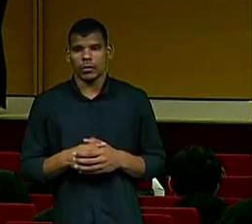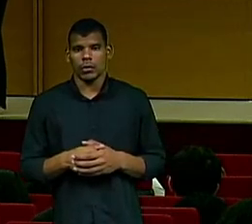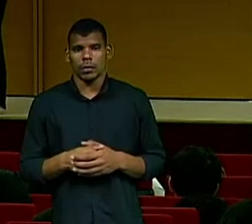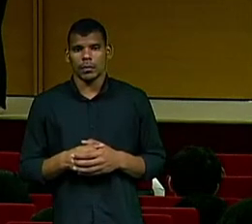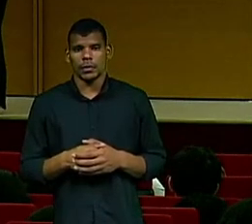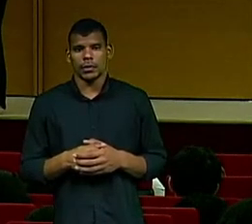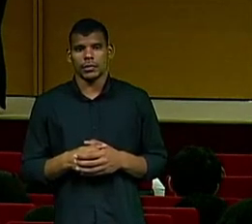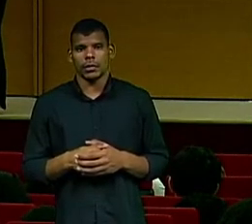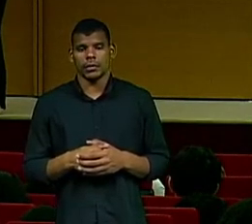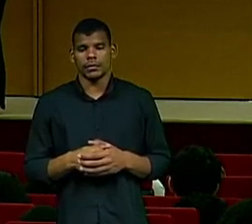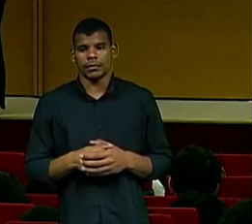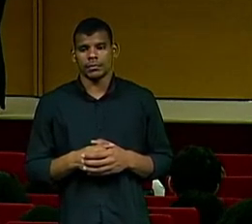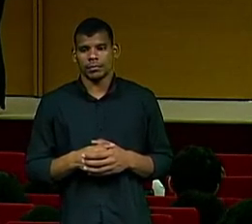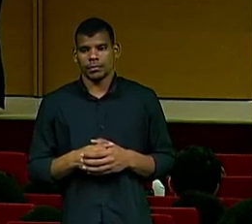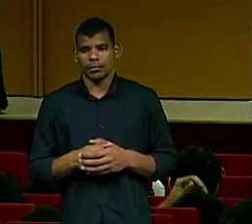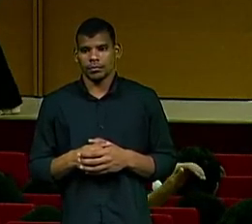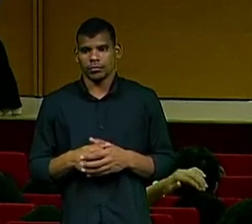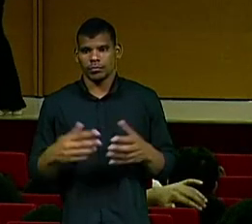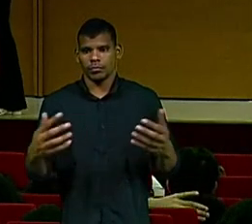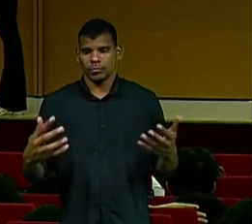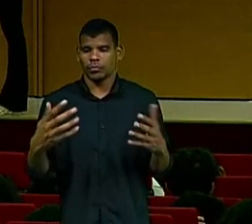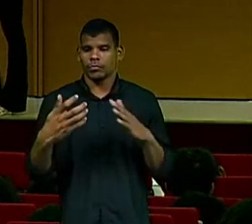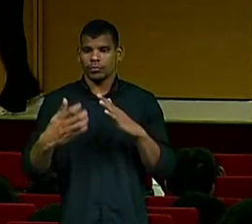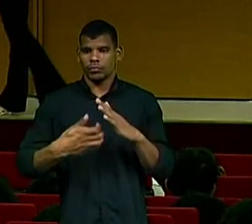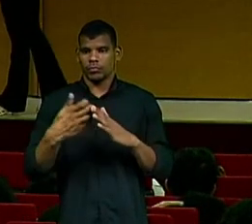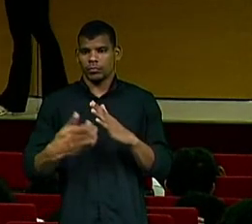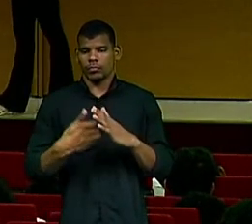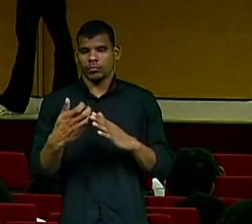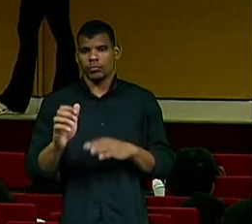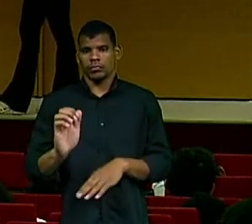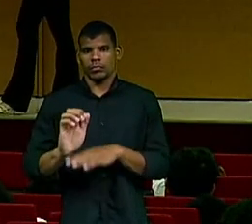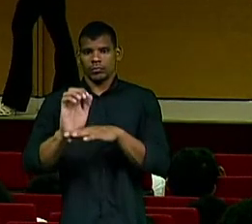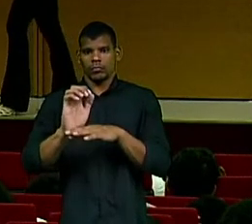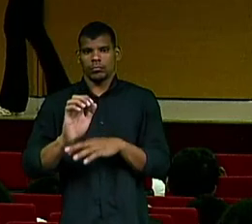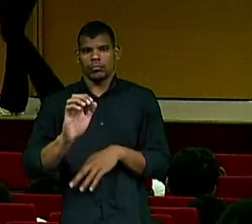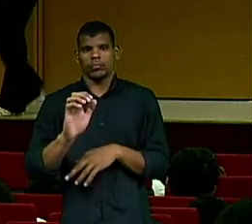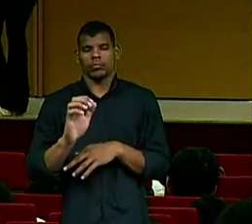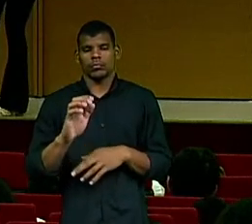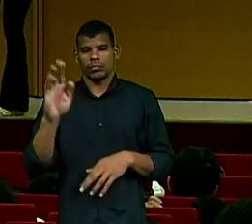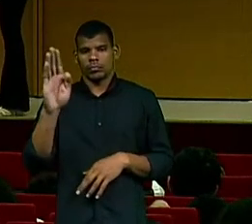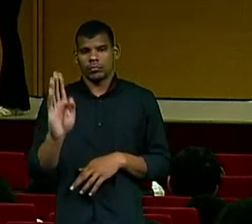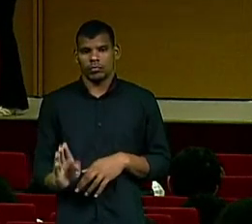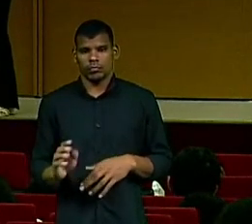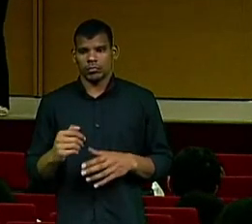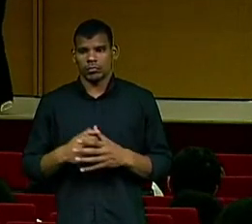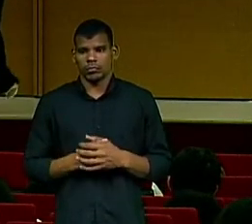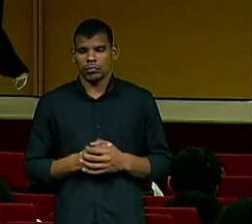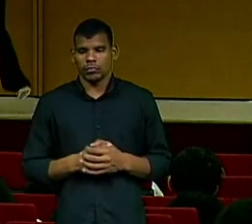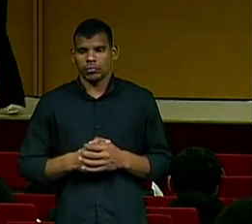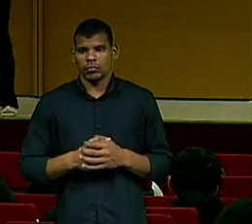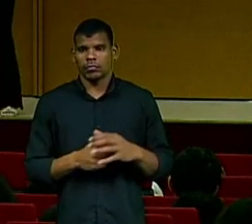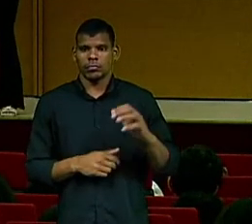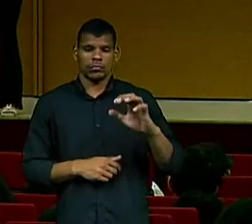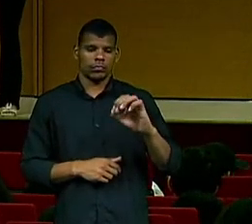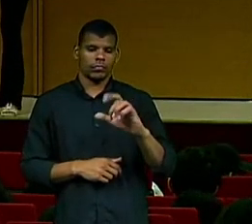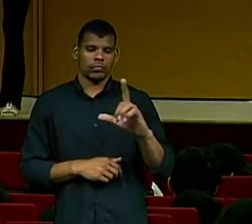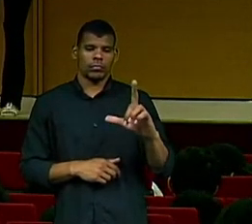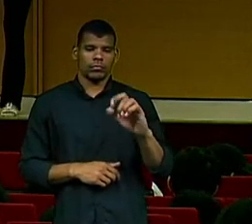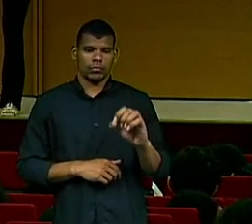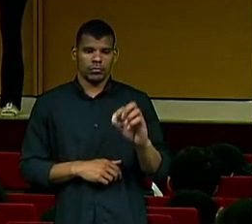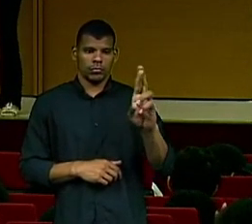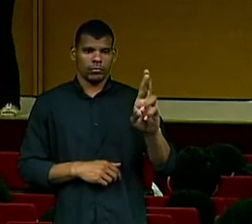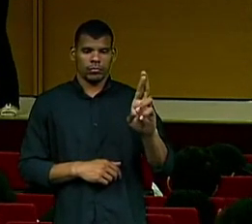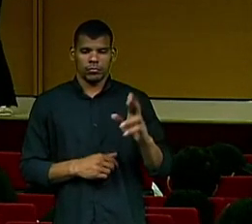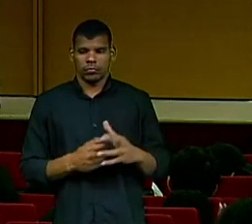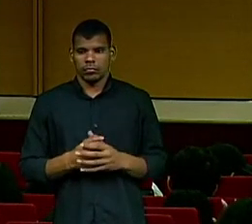privatização de empresas estatais muito importantes para o Brasil o plano Collor pessoal ele foi um plano é